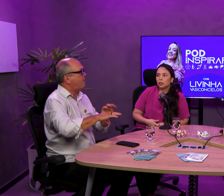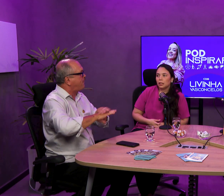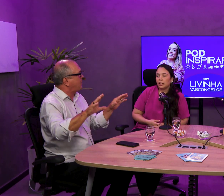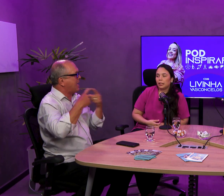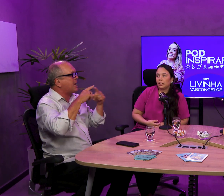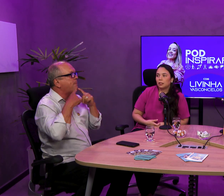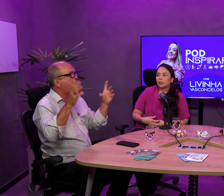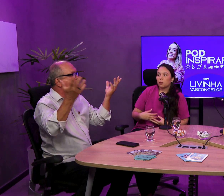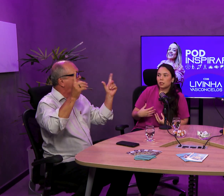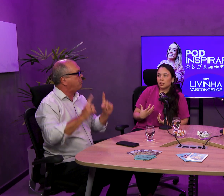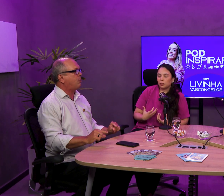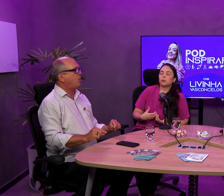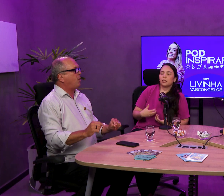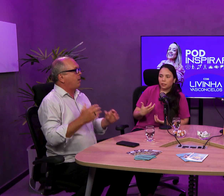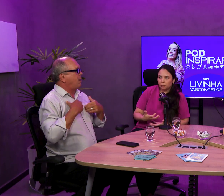conseguiu